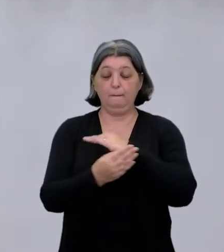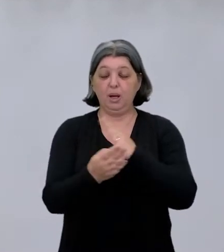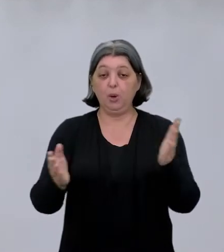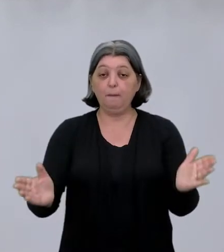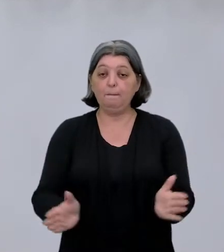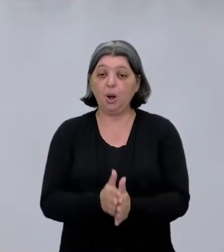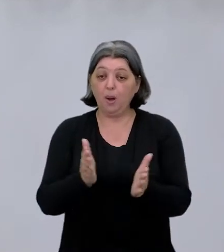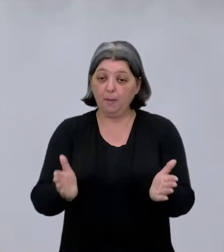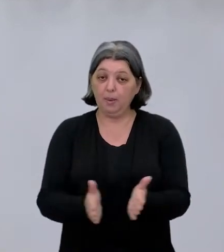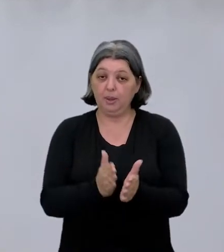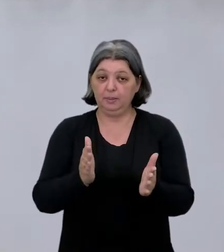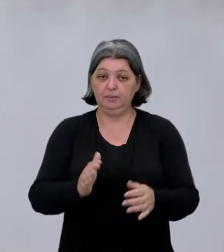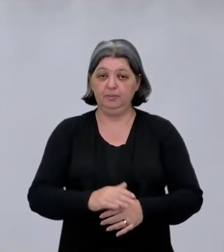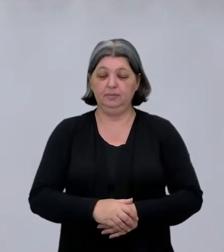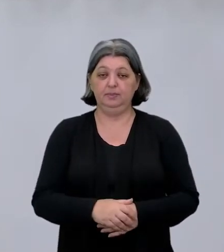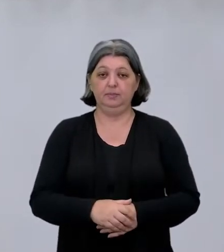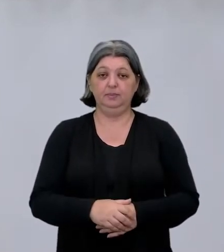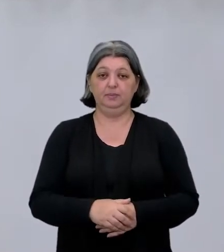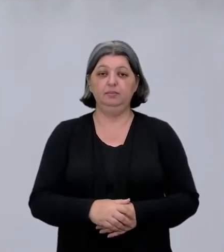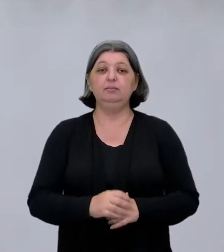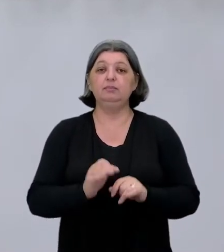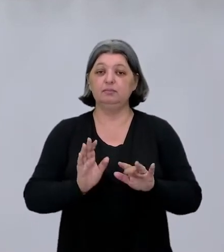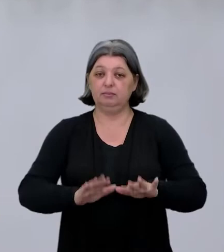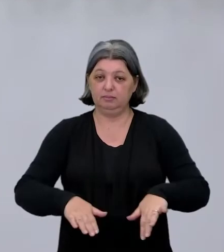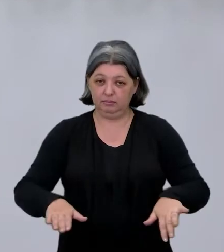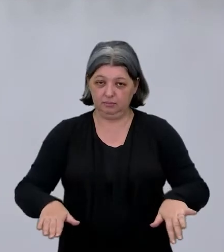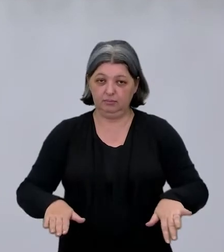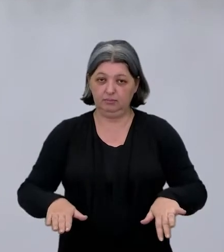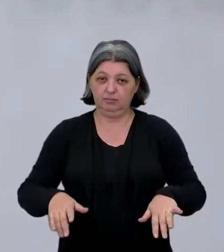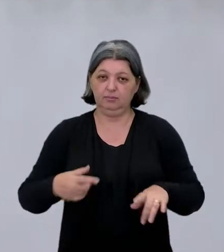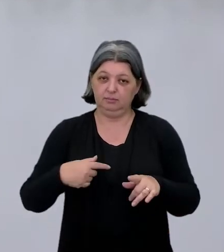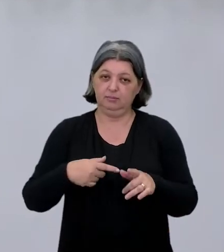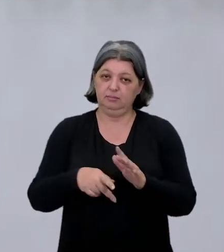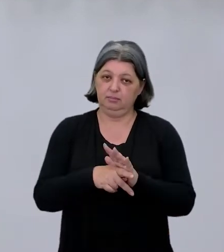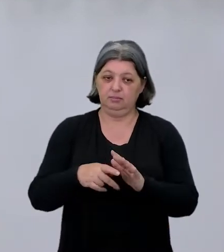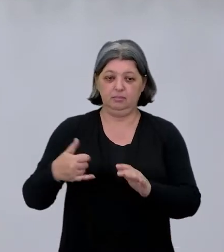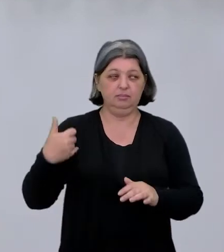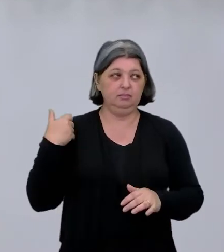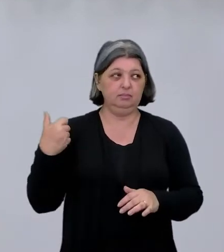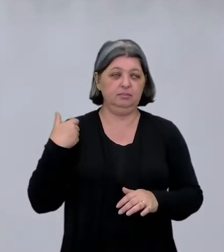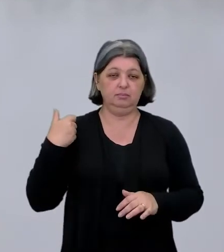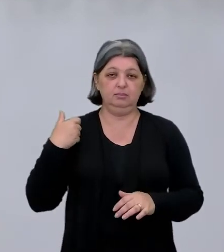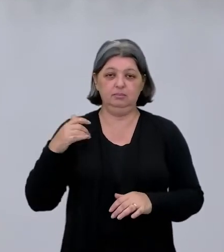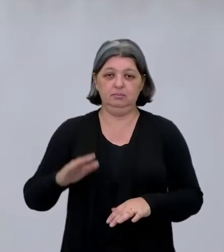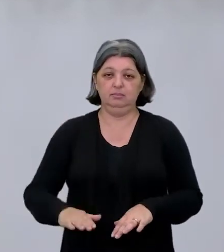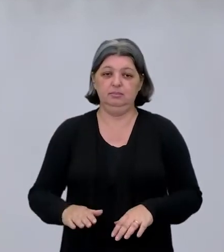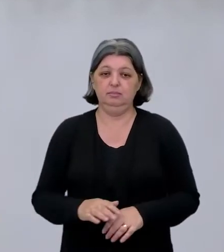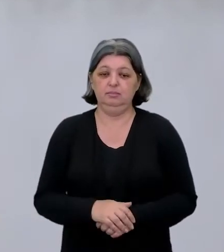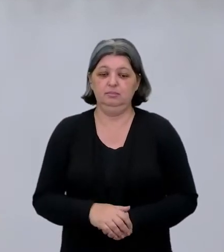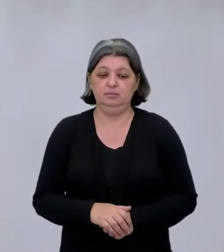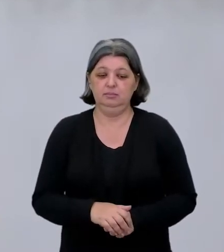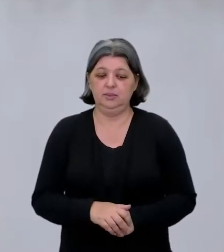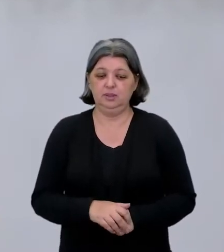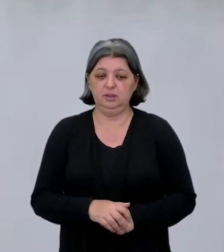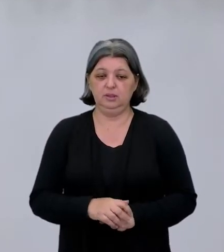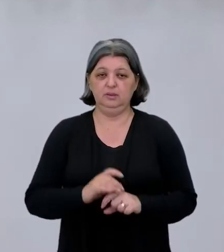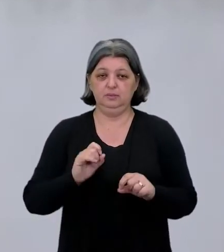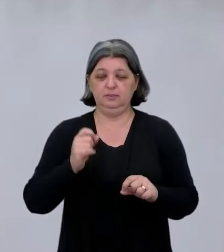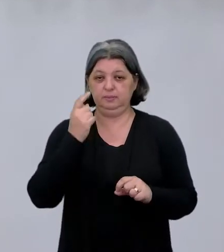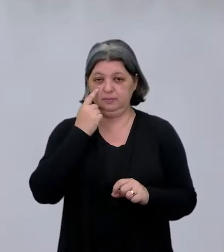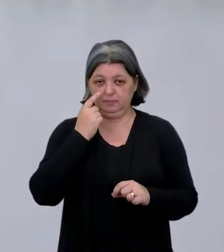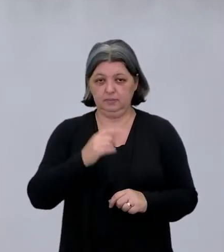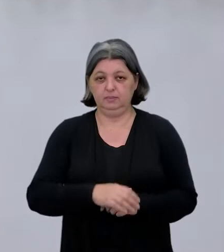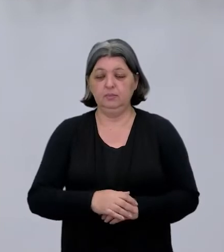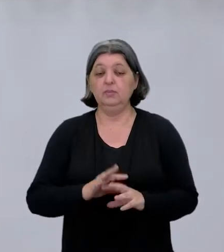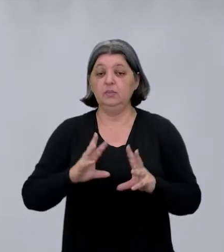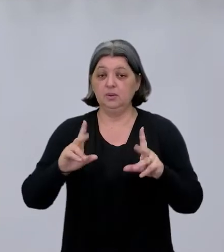vai ver essa mesma criança, só que mesma criança no sentido de idade, mas por ela ser pobre, e a gente pode colocar outros